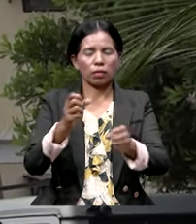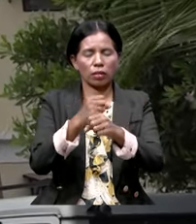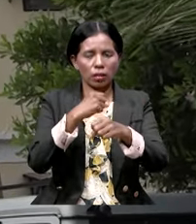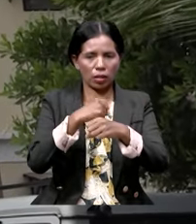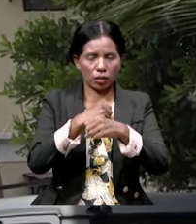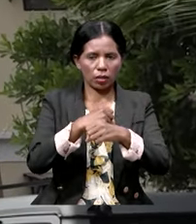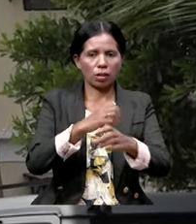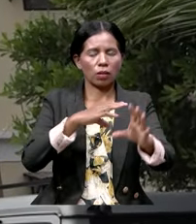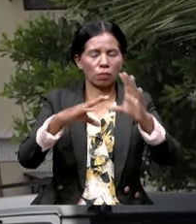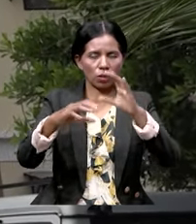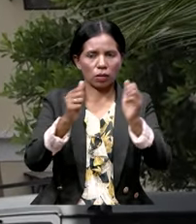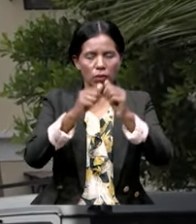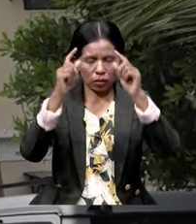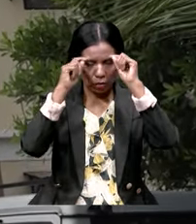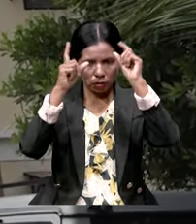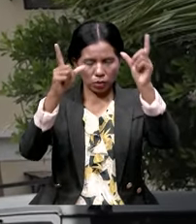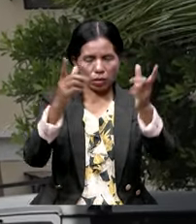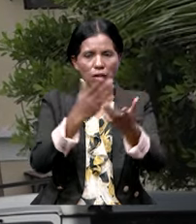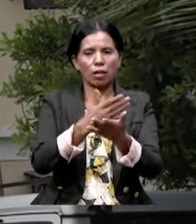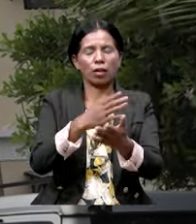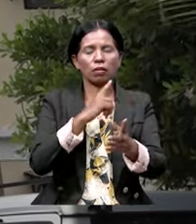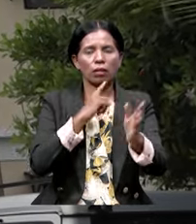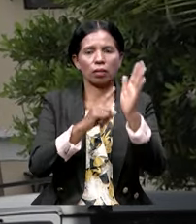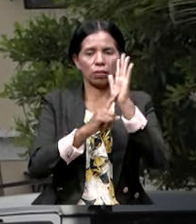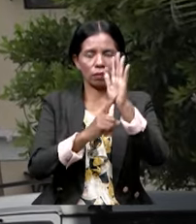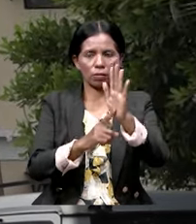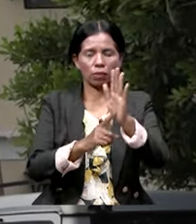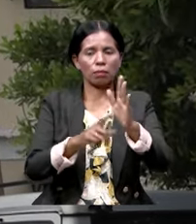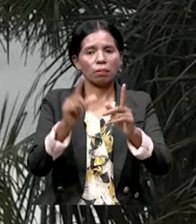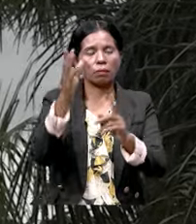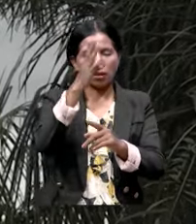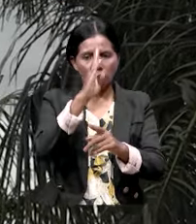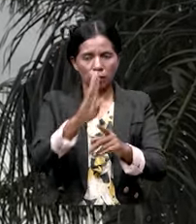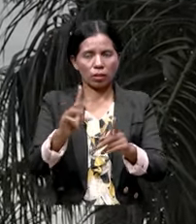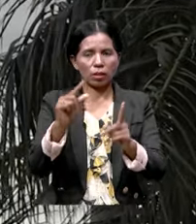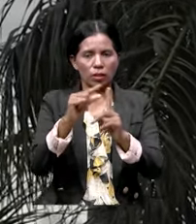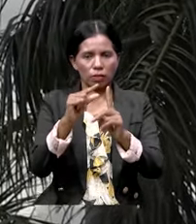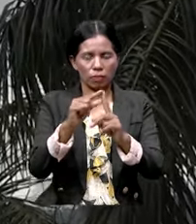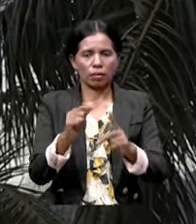ho Timoruan sira atu haklaken marombak nia futar lia fuan.